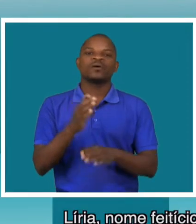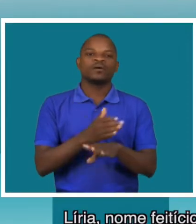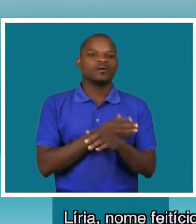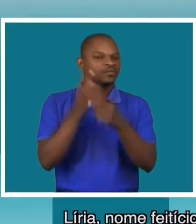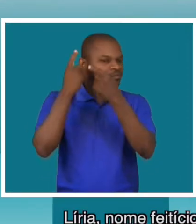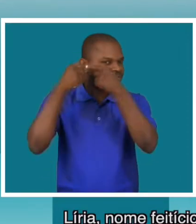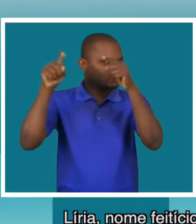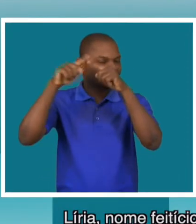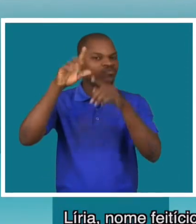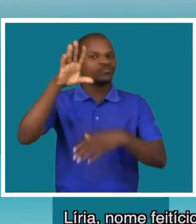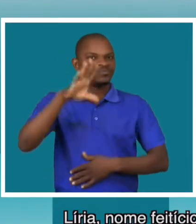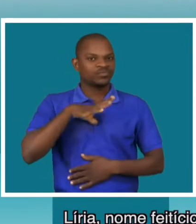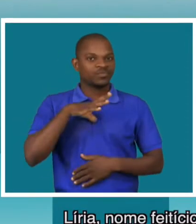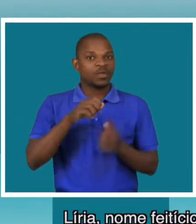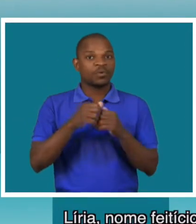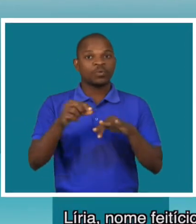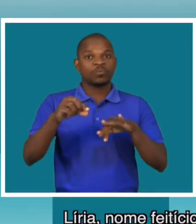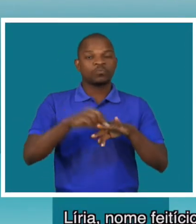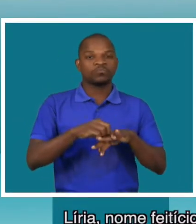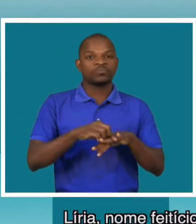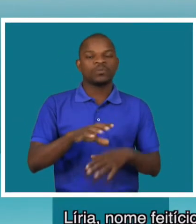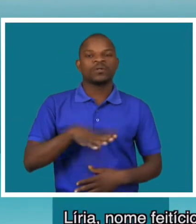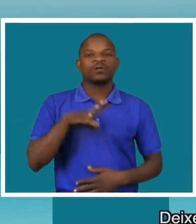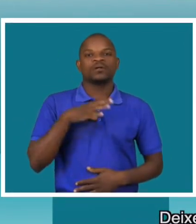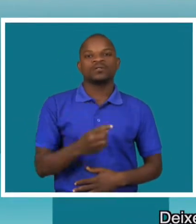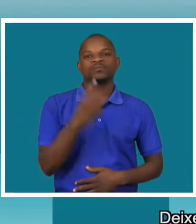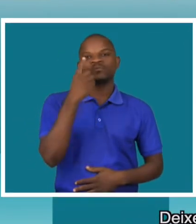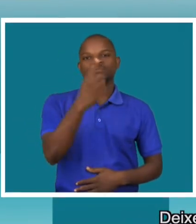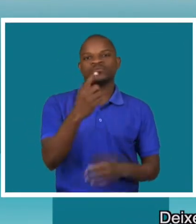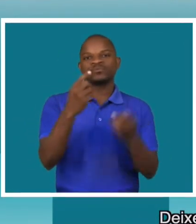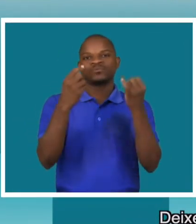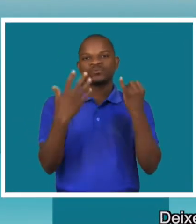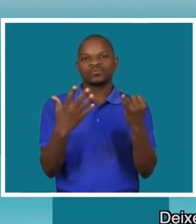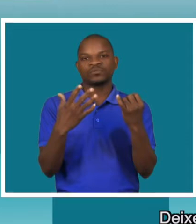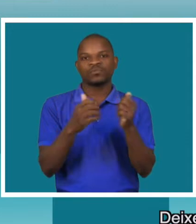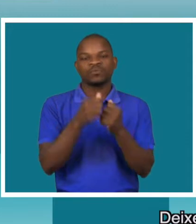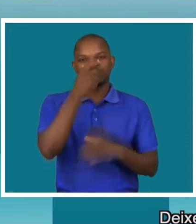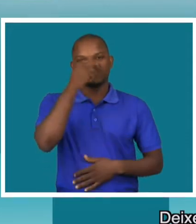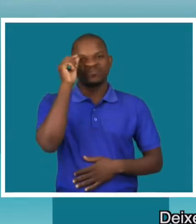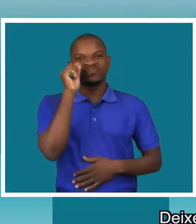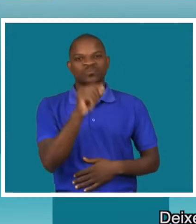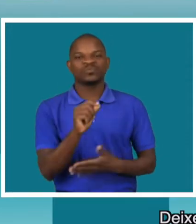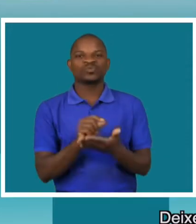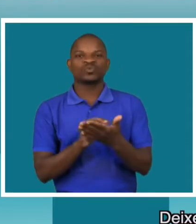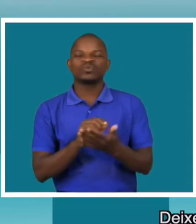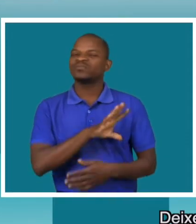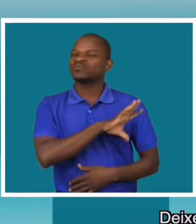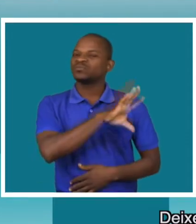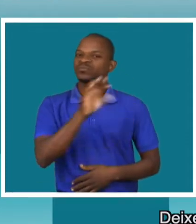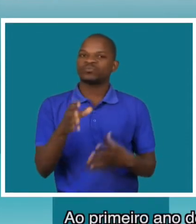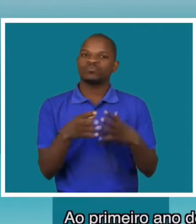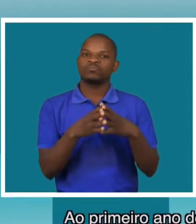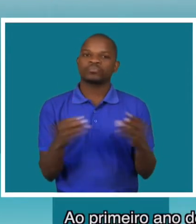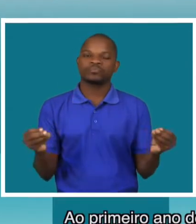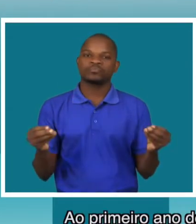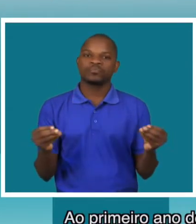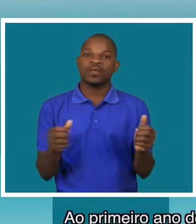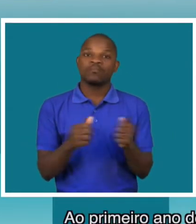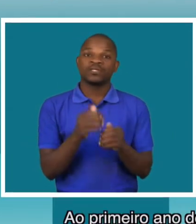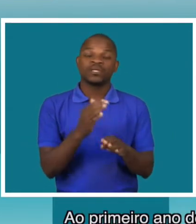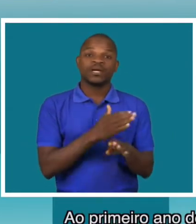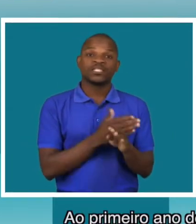frustrados quando casou-se aos 16 anos de idade. Deixei de estudar, perdi aula, perdi escola, perdi tudo. Ao